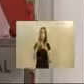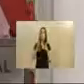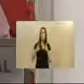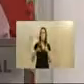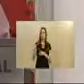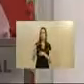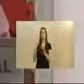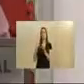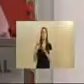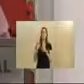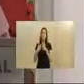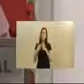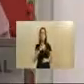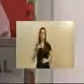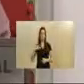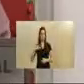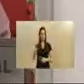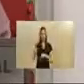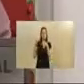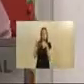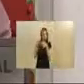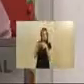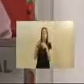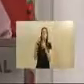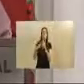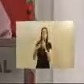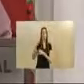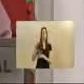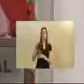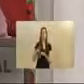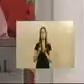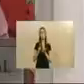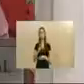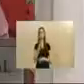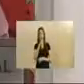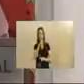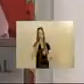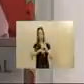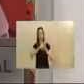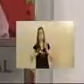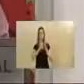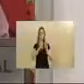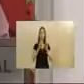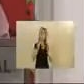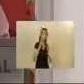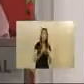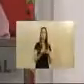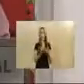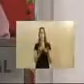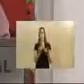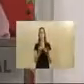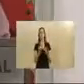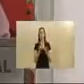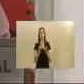pomerode um outro projeto em ou crescer a associação de familiares amigos dos usuários do serviço